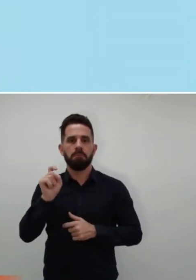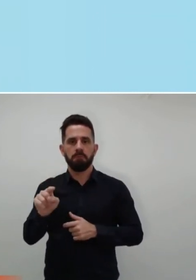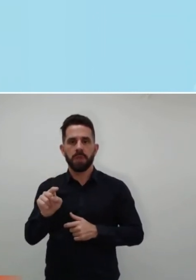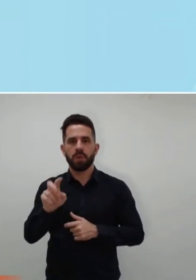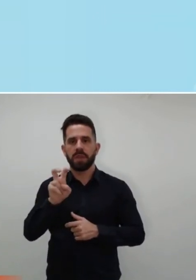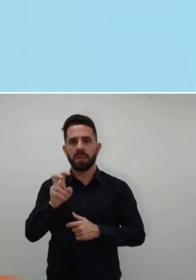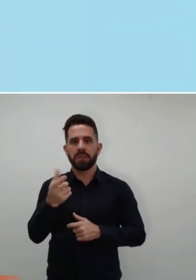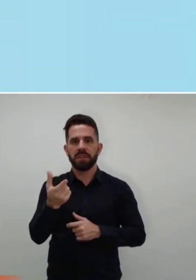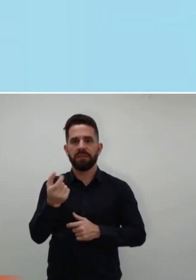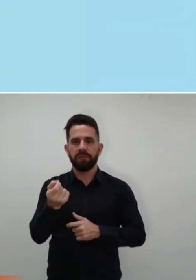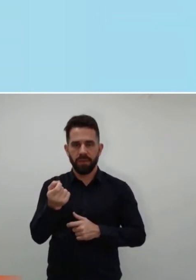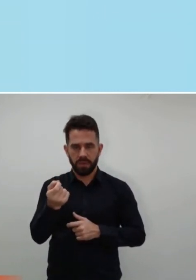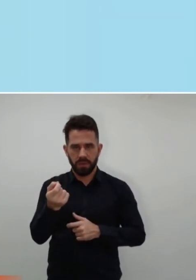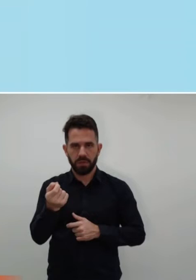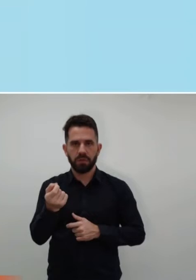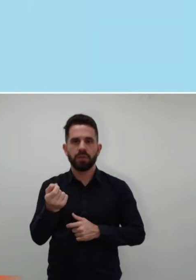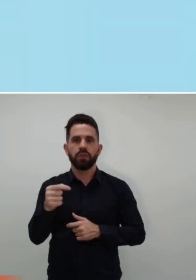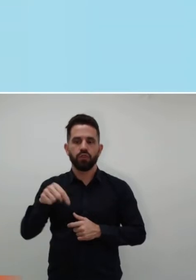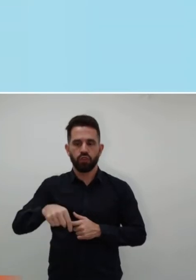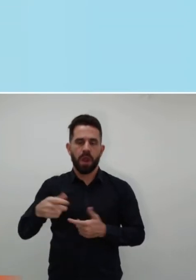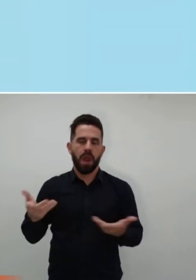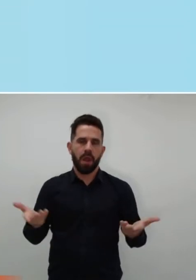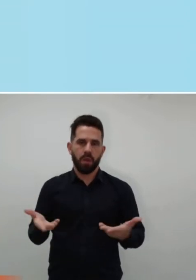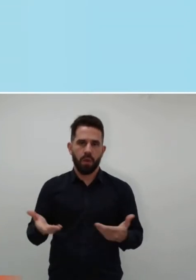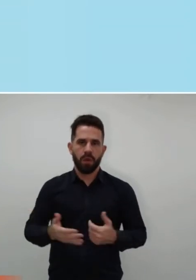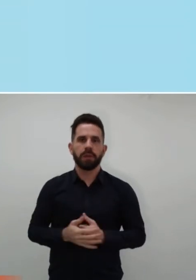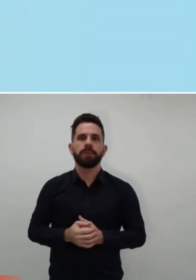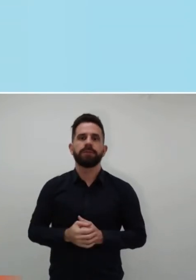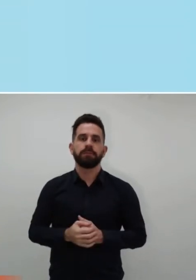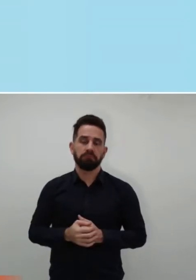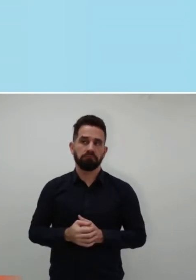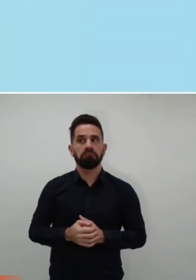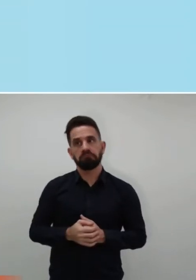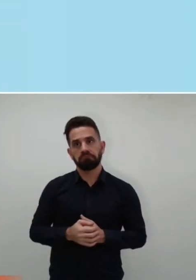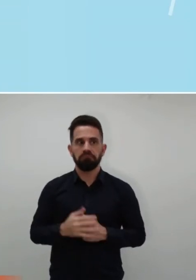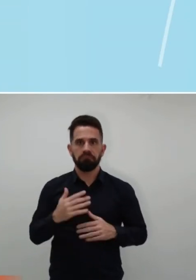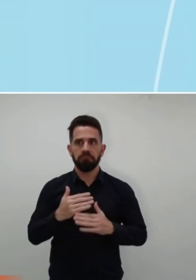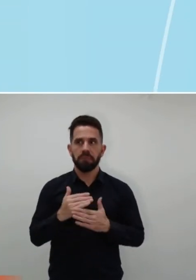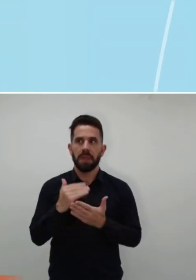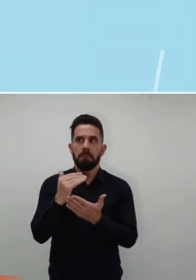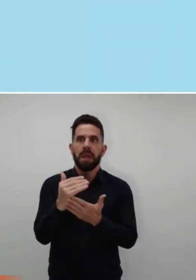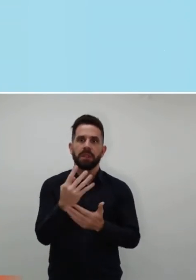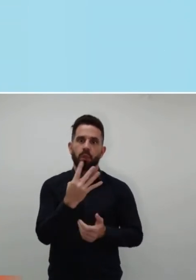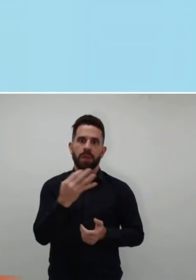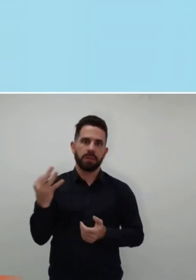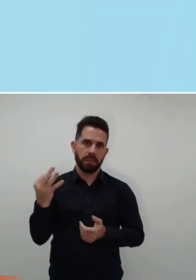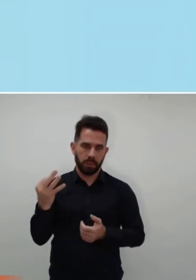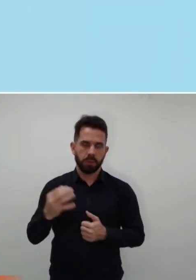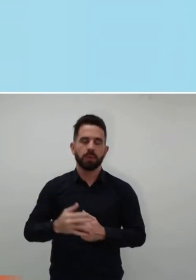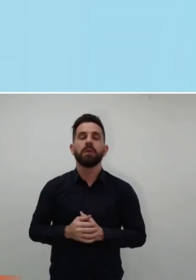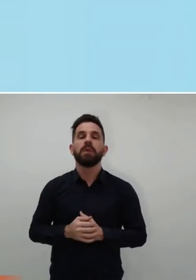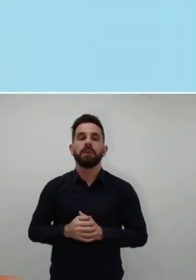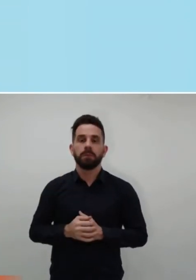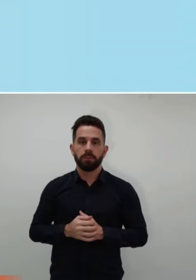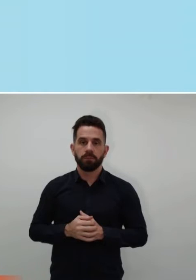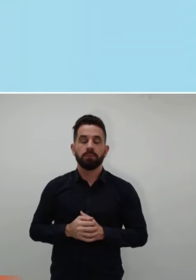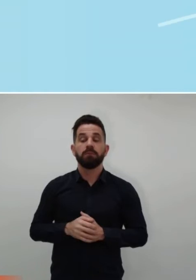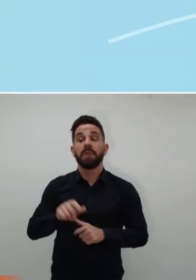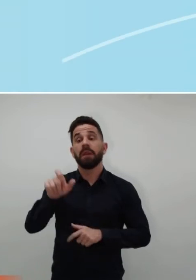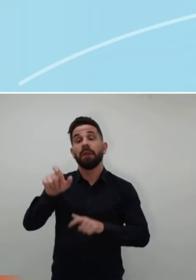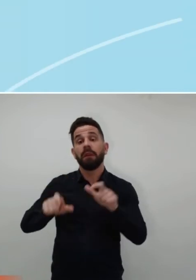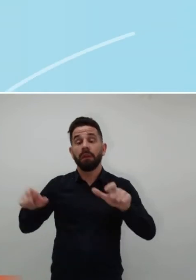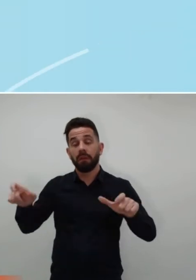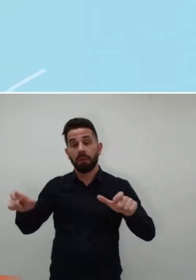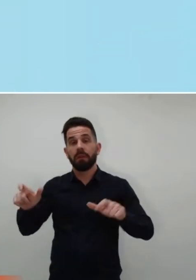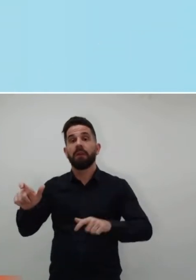1.520 em 2022, aí cerca de 400 a mais nesse ano, né? Esses candidatos militares somam